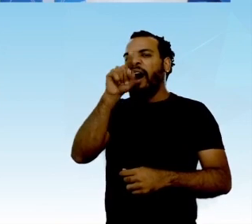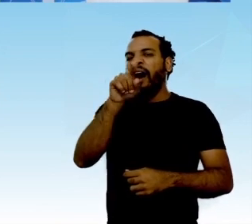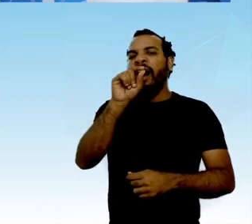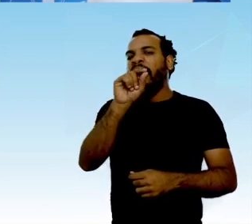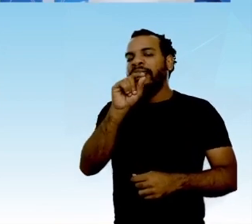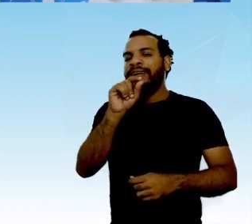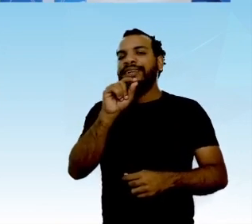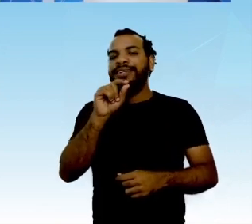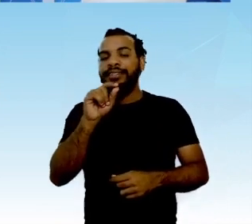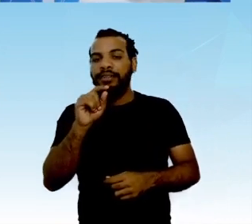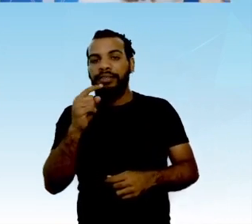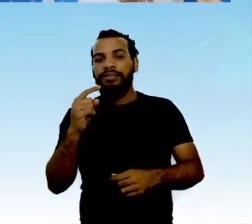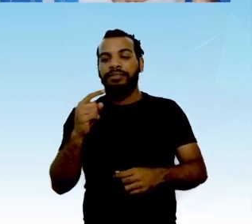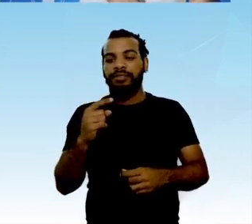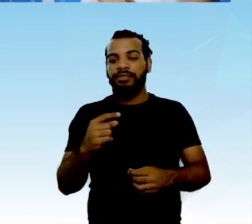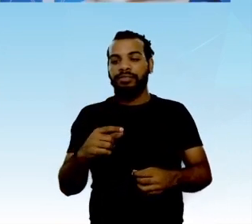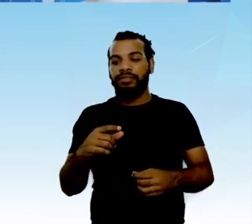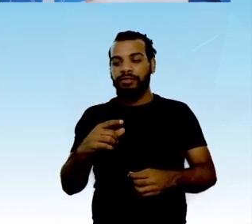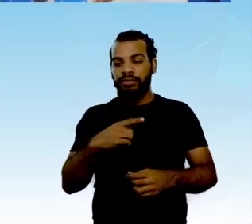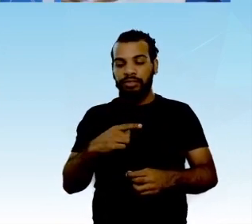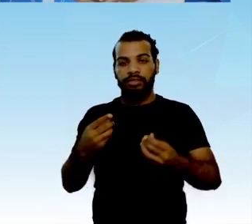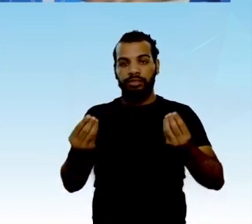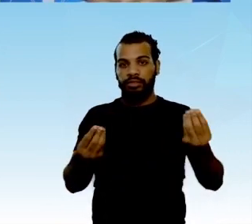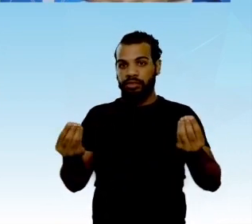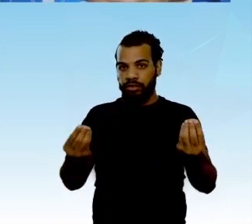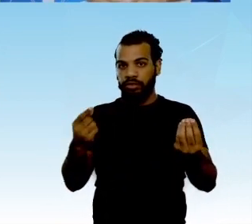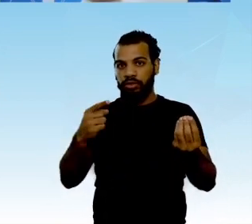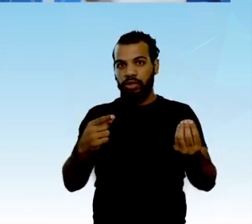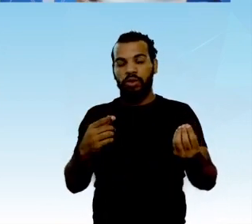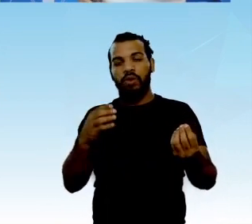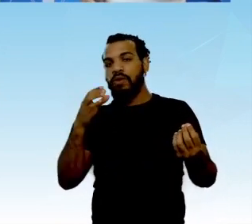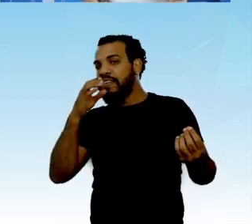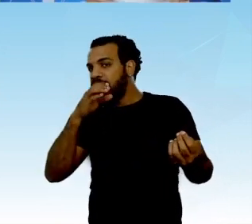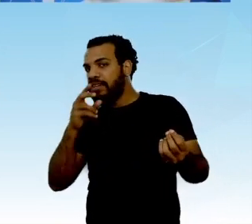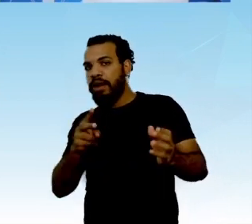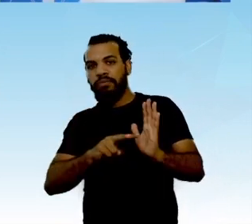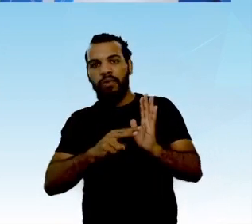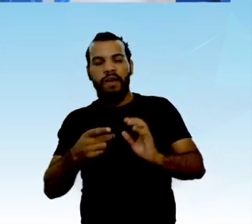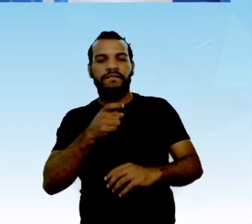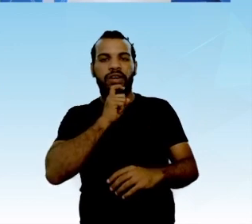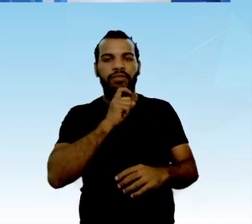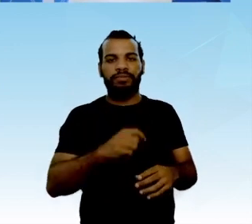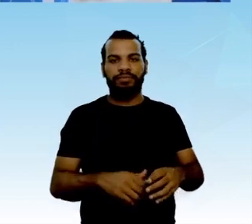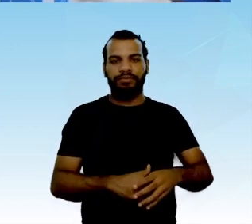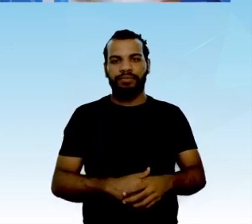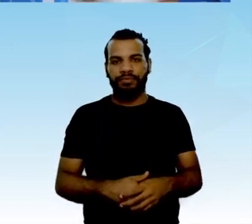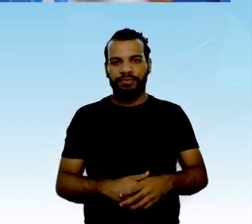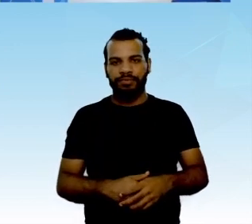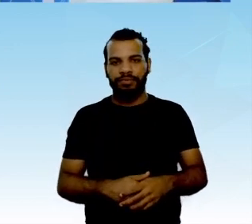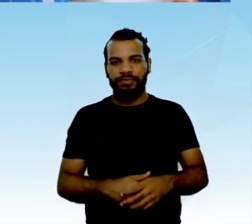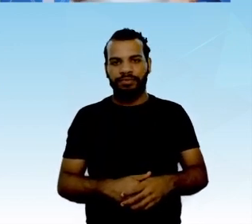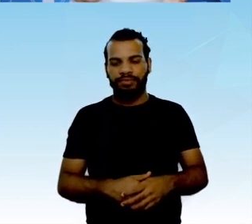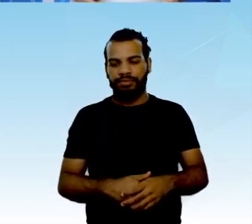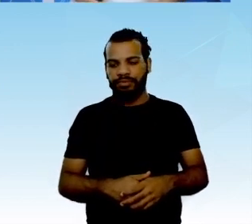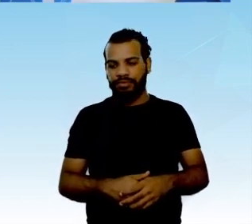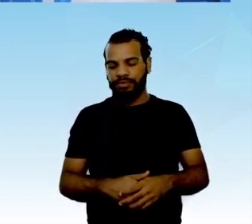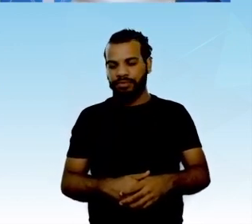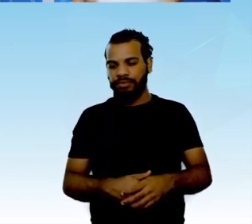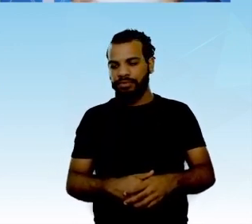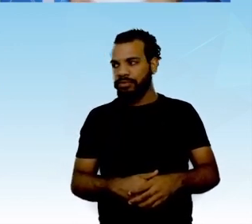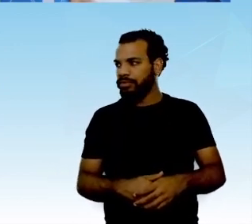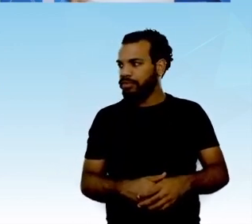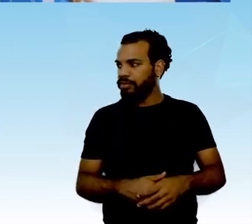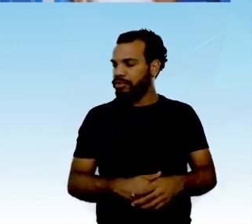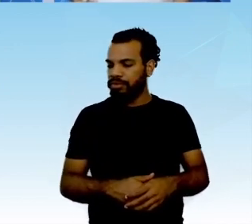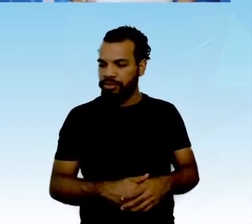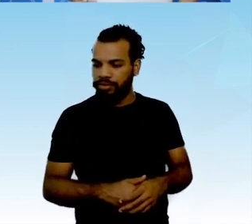forma espontânea do corpo mais quente para o corpo mais frio. Muito bem. Quais são os fenômenos causados